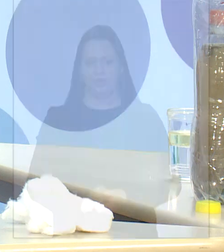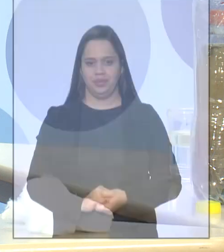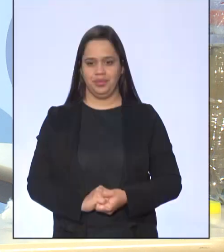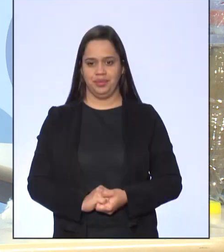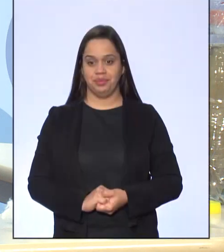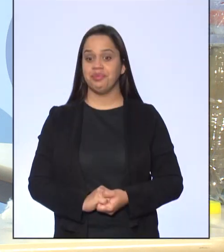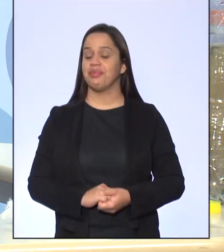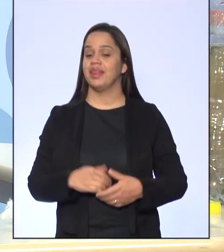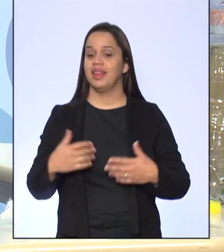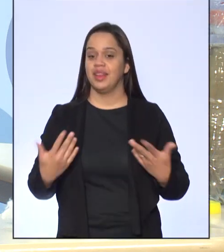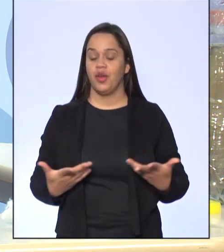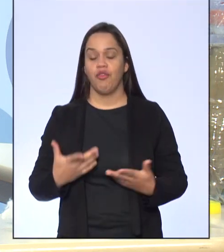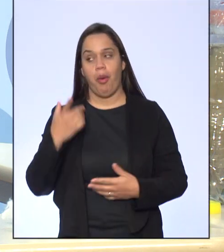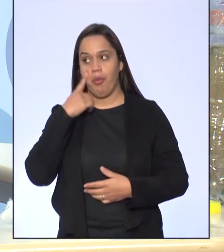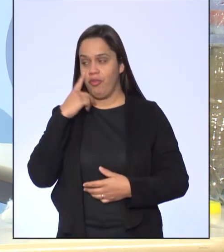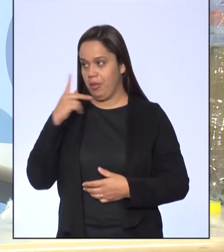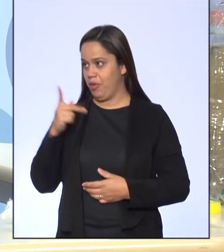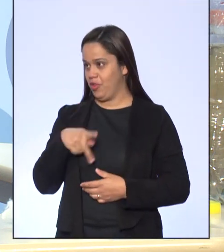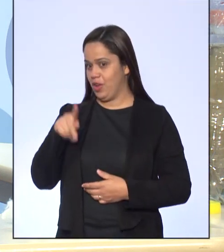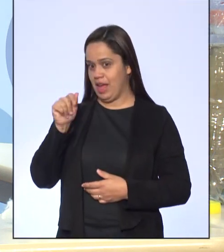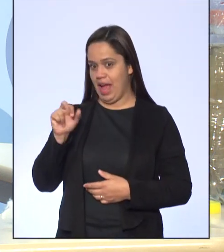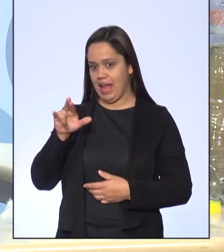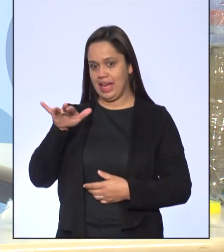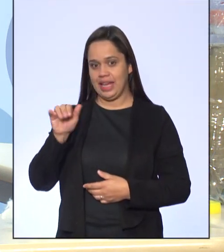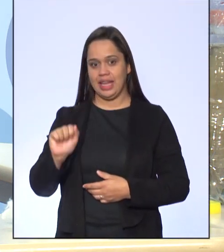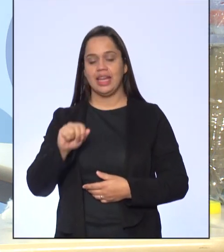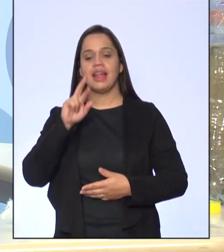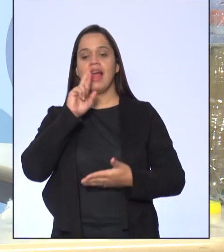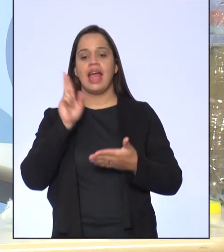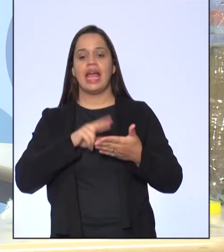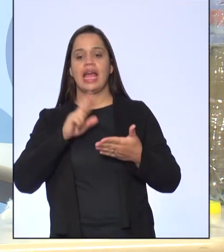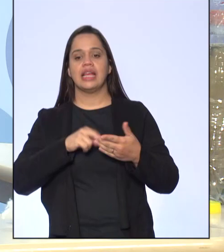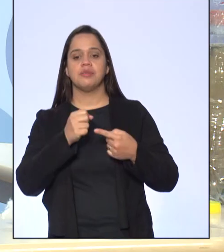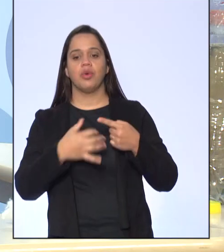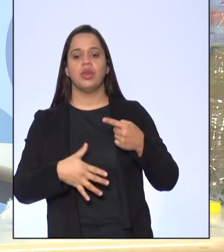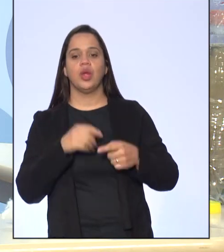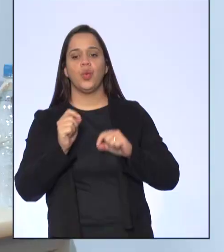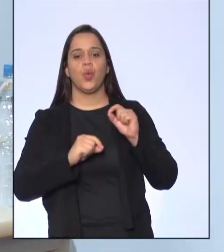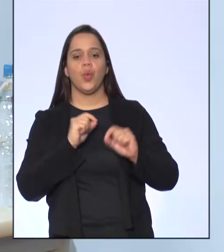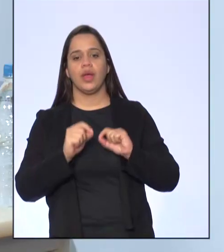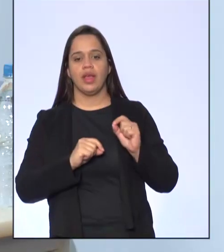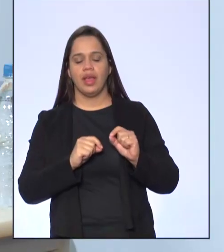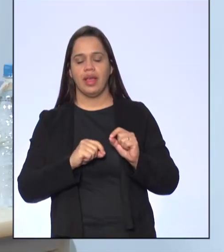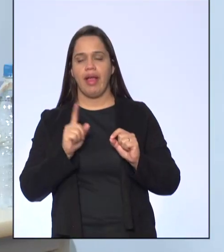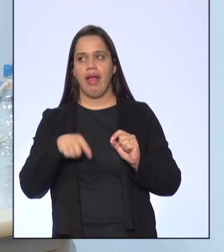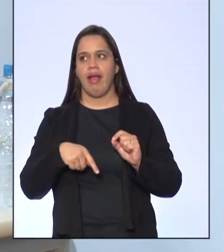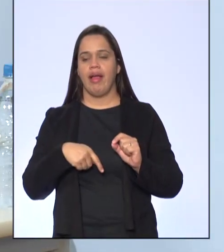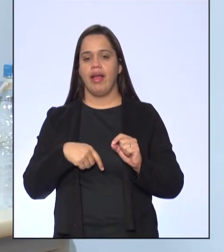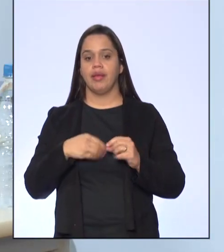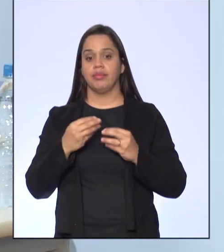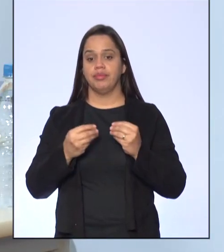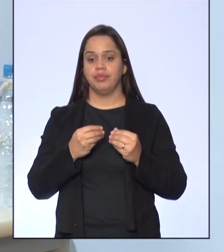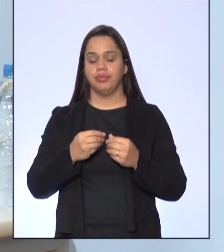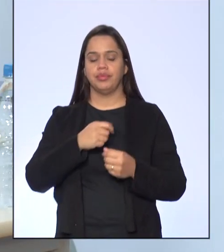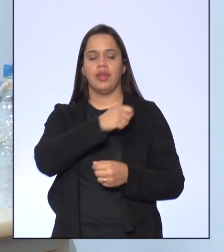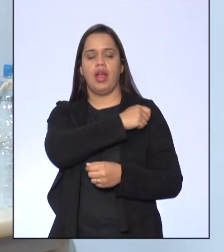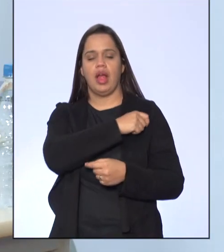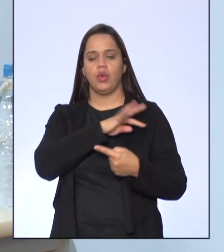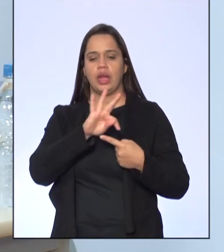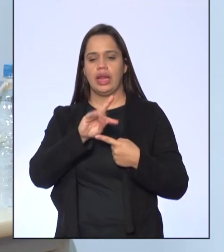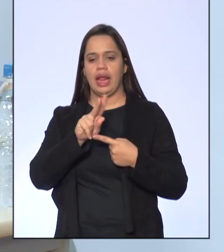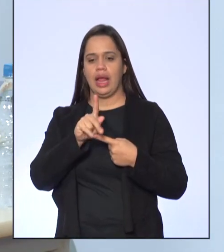Então, vamos lá, professora Karina, o que, que eles responderam? Onde que, como chama esse processo? A Tainá e a